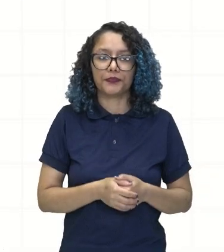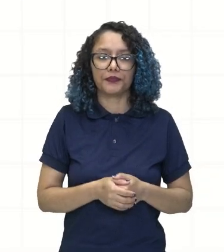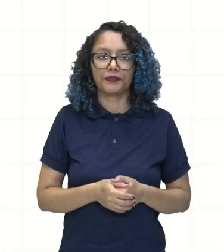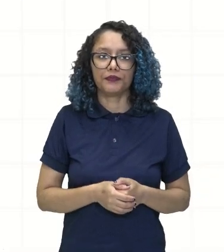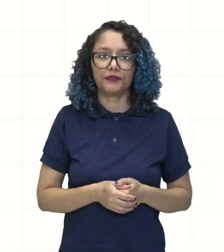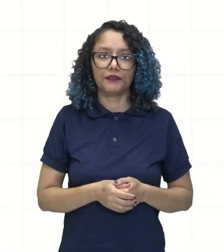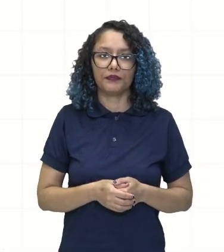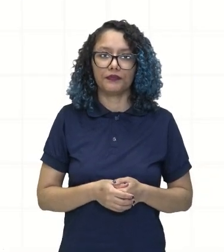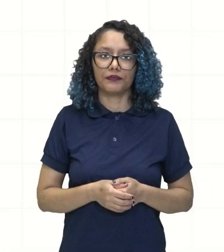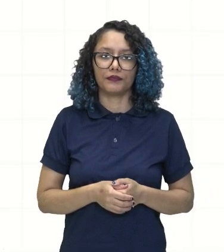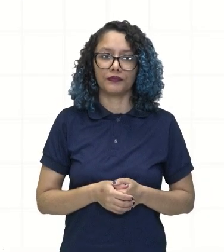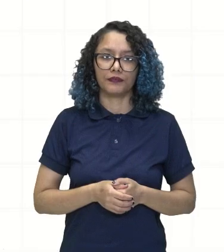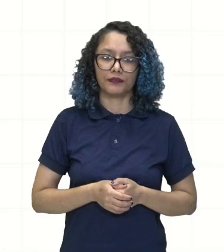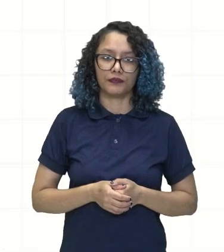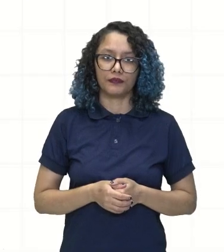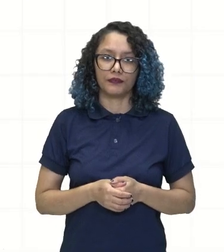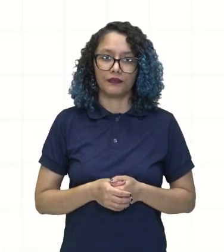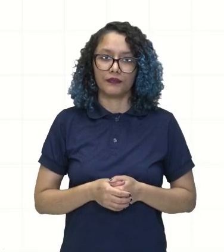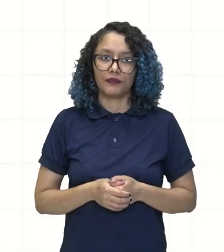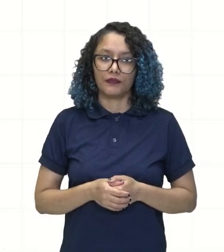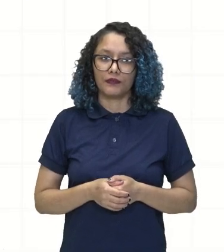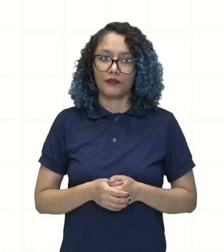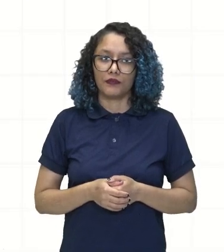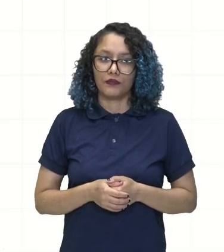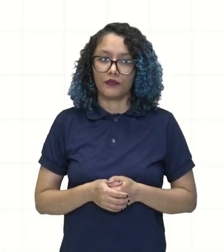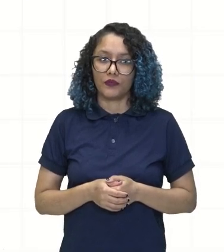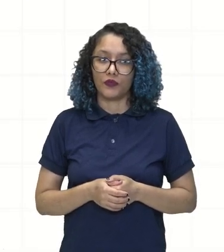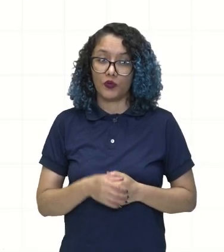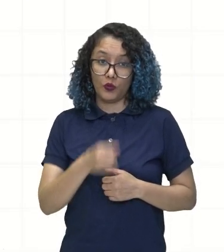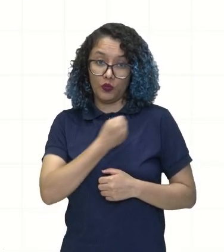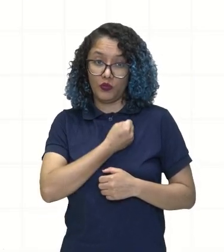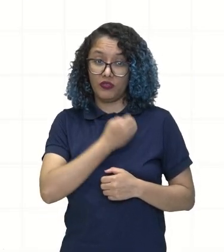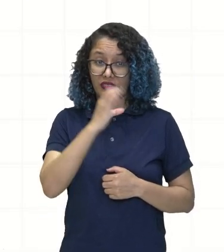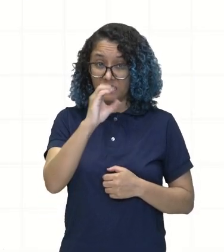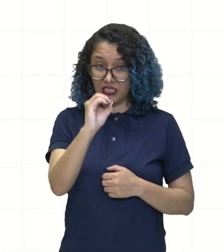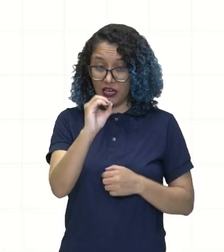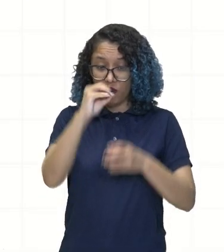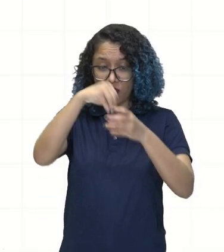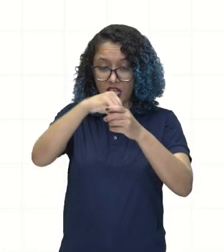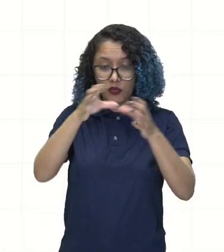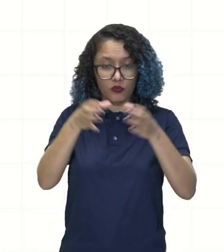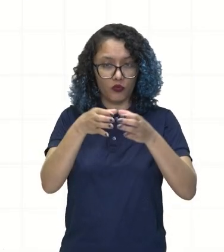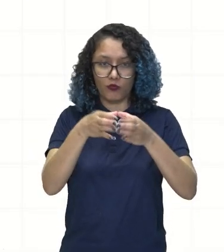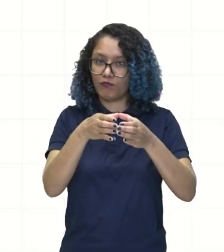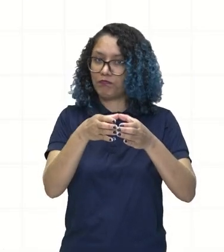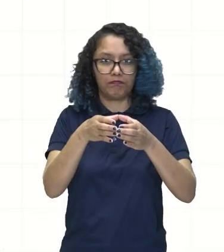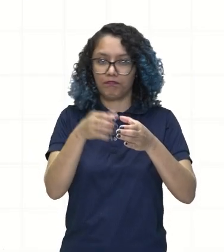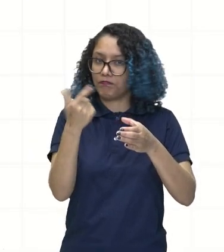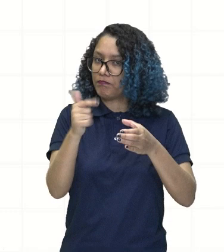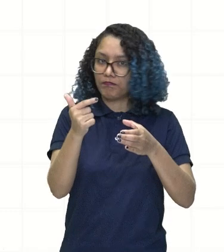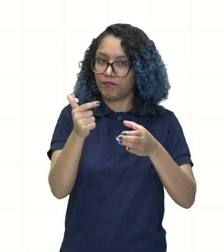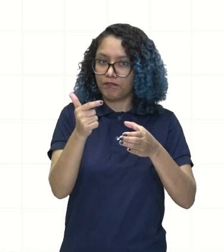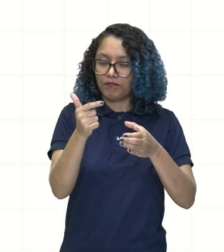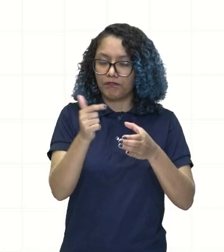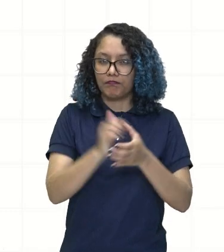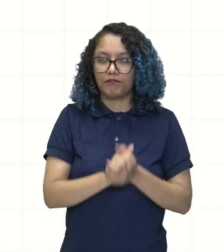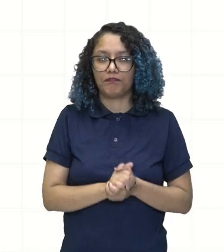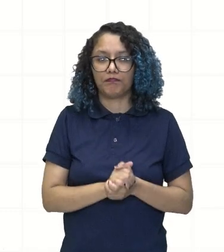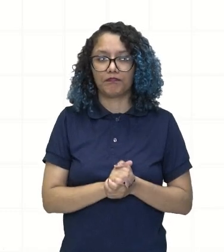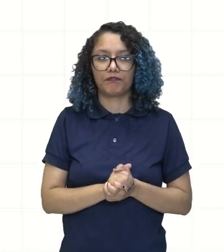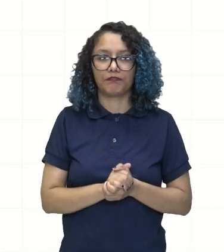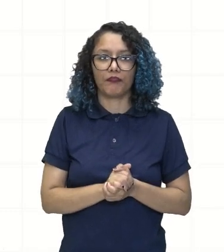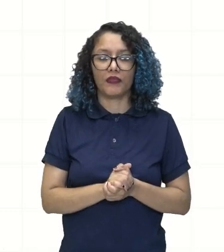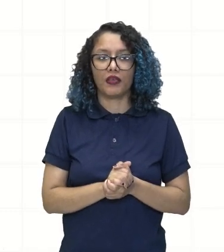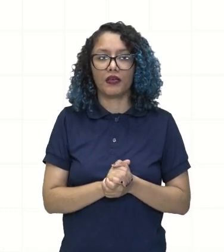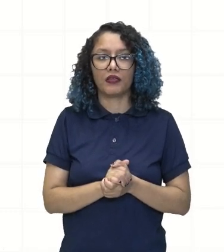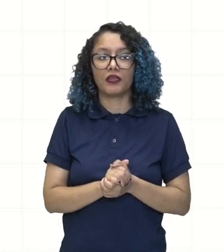tá? O zero não faz parte desse conjunto, tá bom? Que é exatamente como é que a gente vai